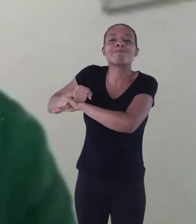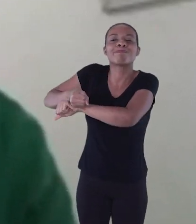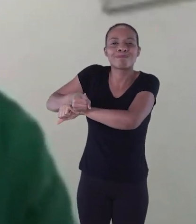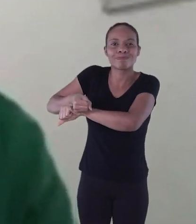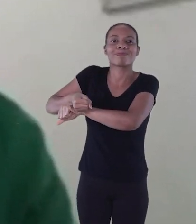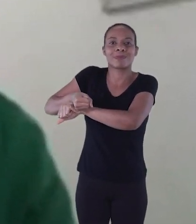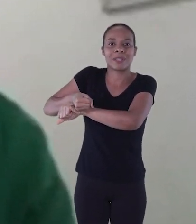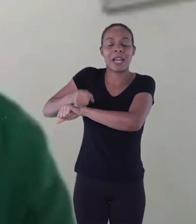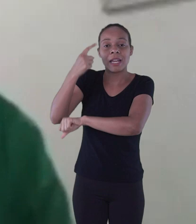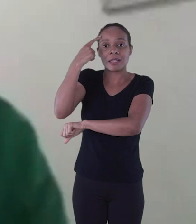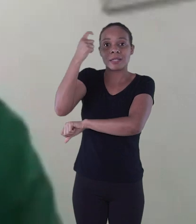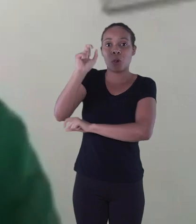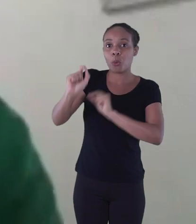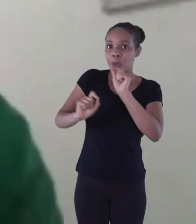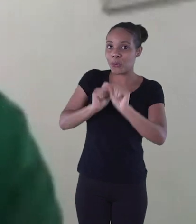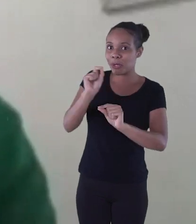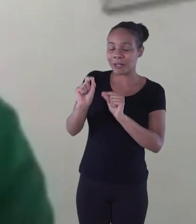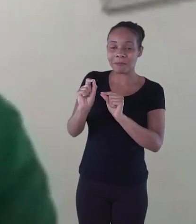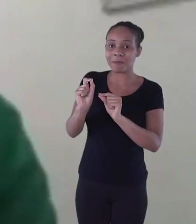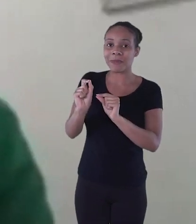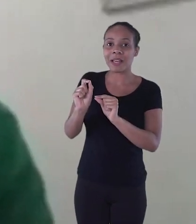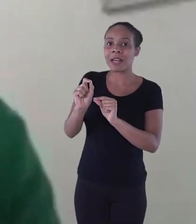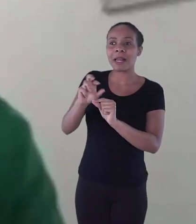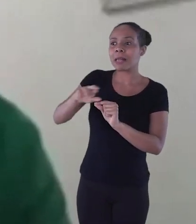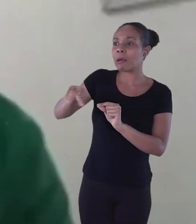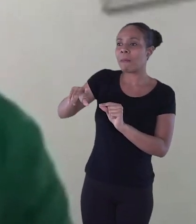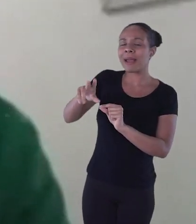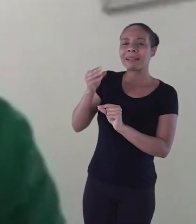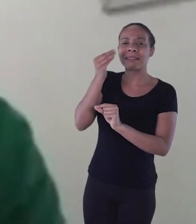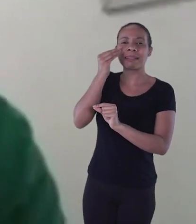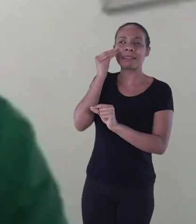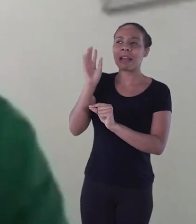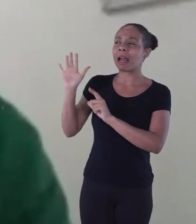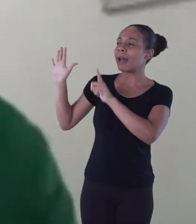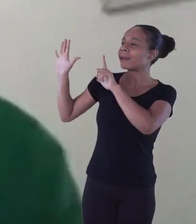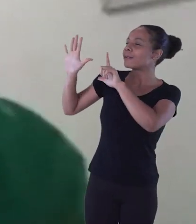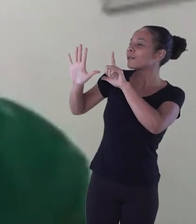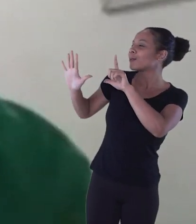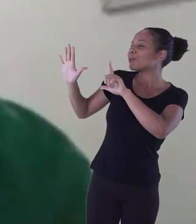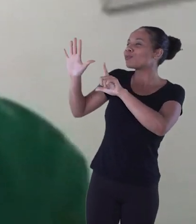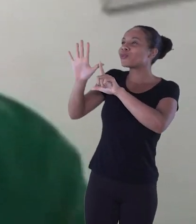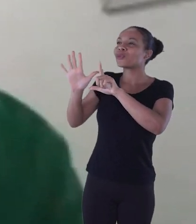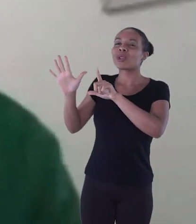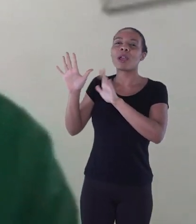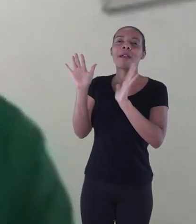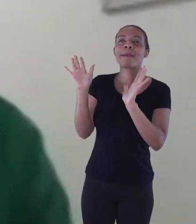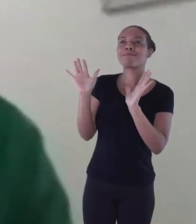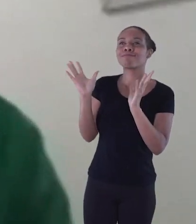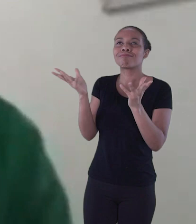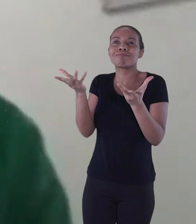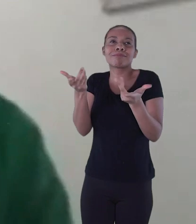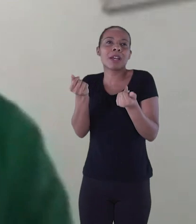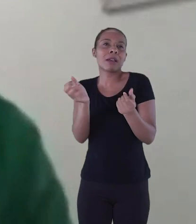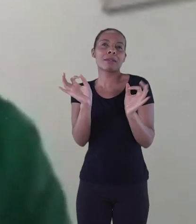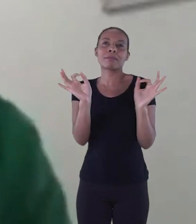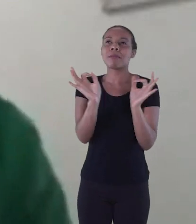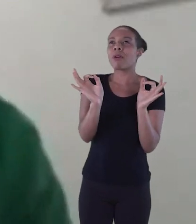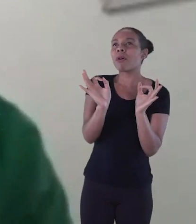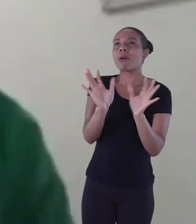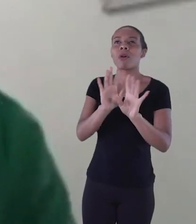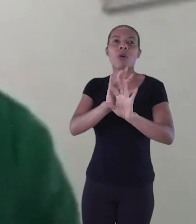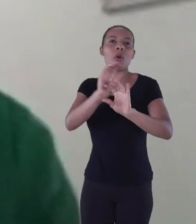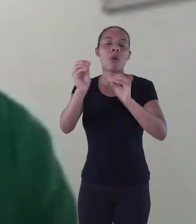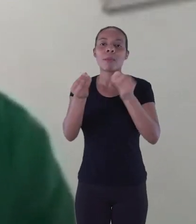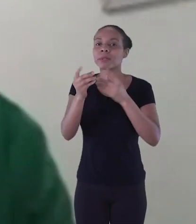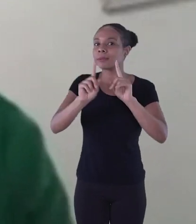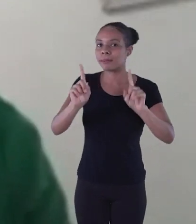de não pegar uma paisagem cristalizada da escravidão no Brasil, que era o Nordeste açucareiro, que via de regra